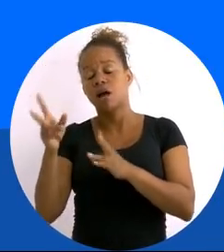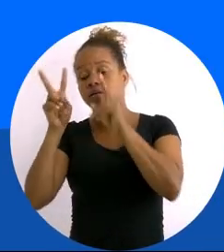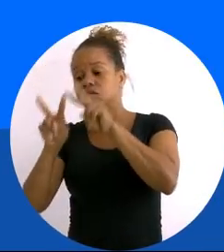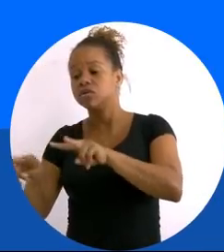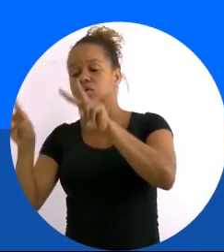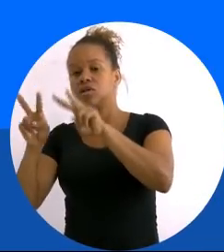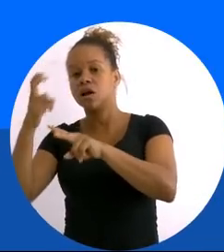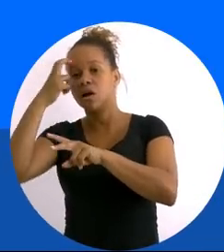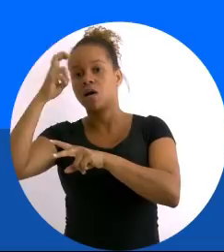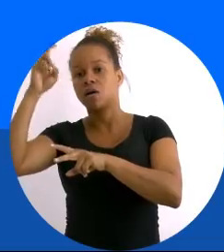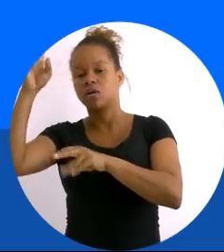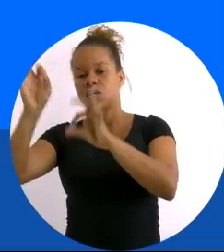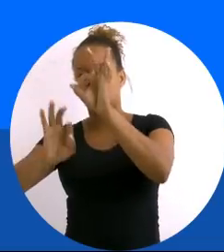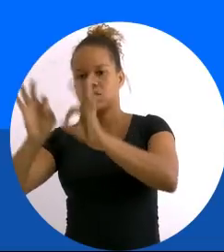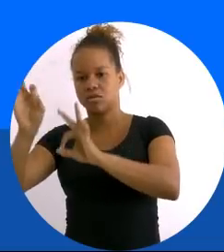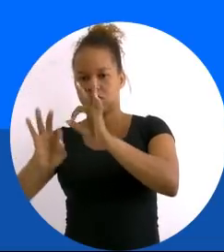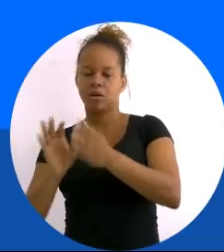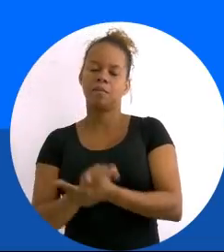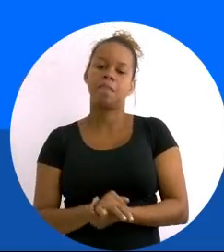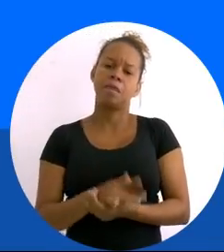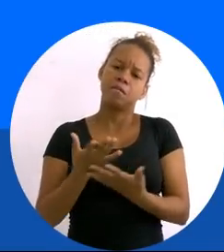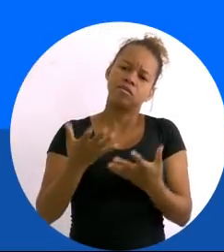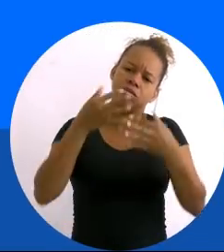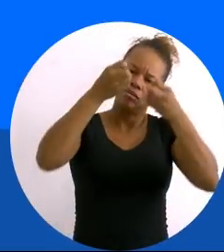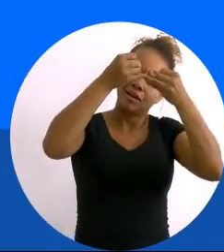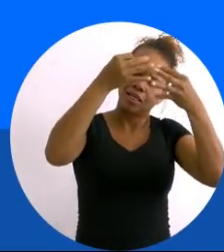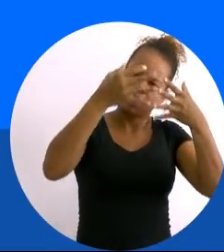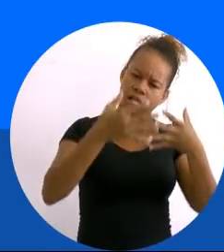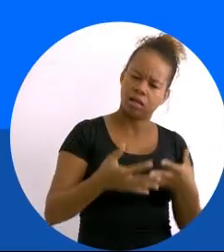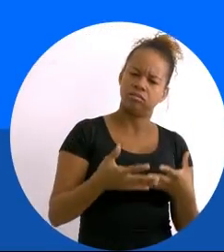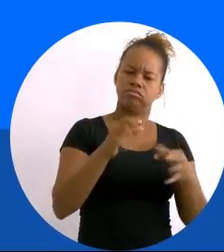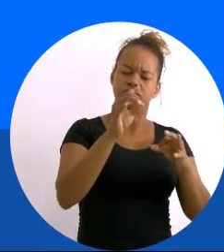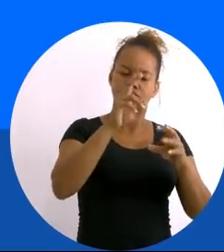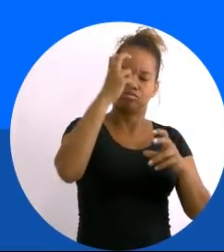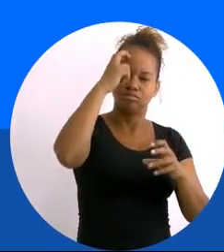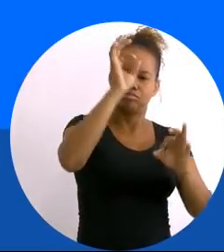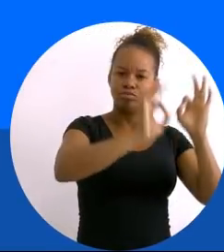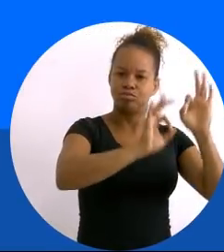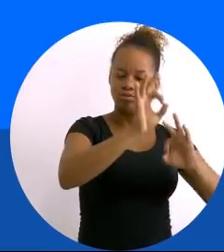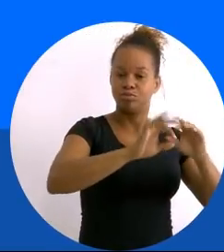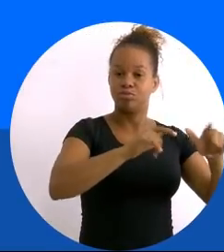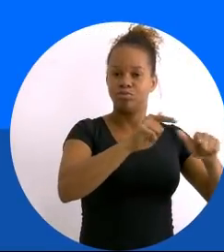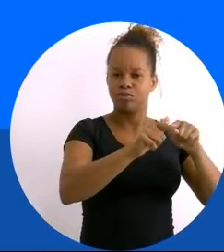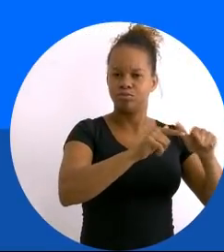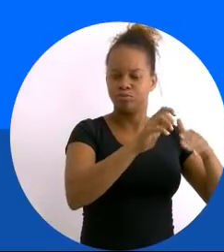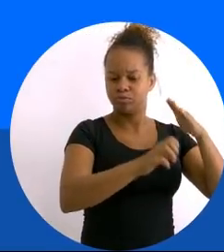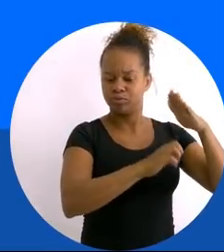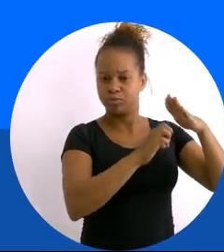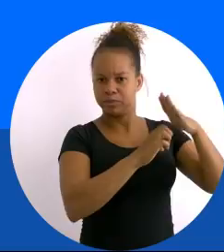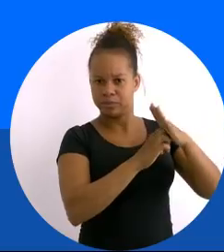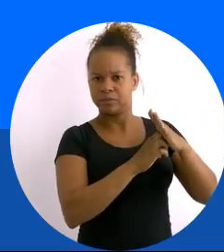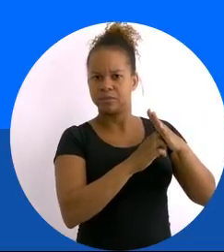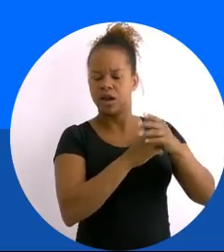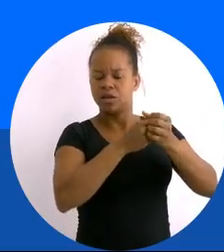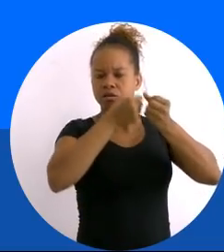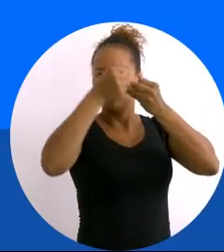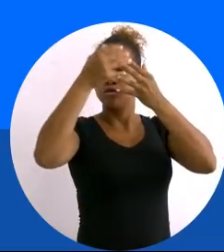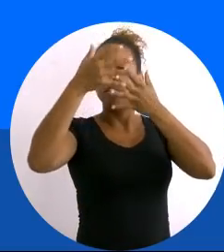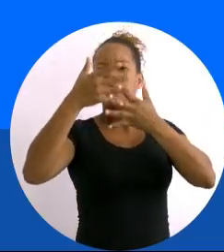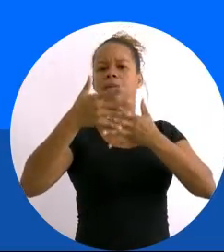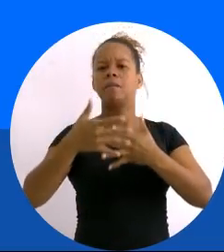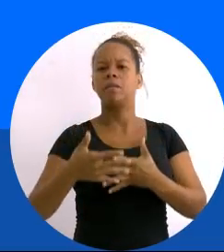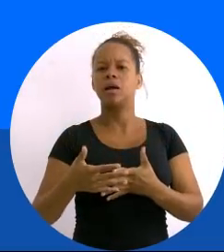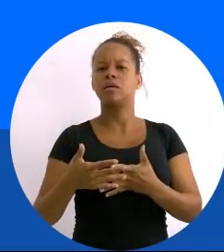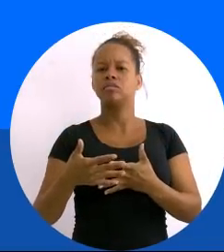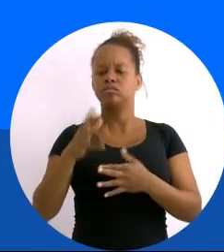da cultura organizacional. Embora complexa, a cultura organizacional de uma empresa emite sinais. Ela se expressa na